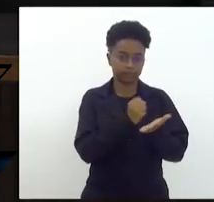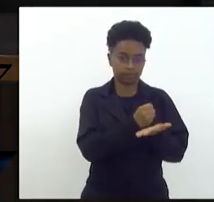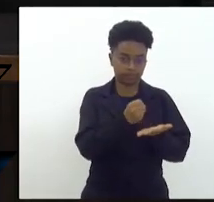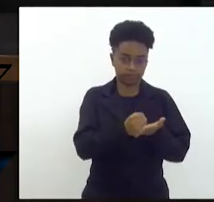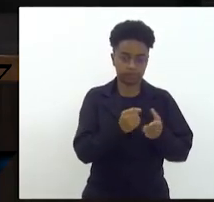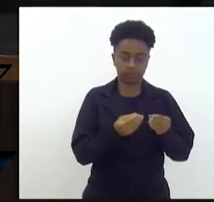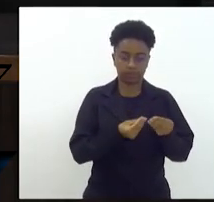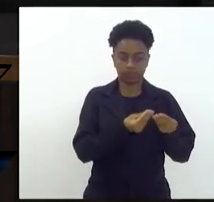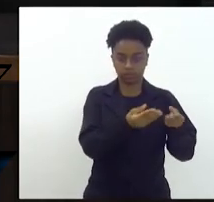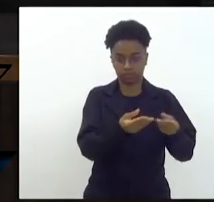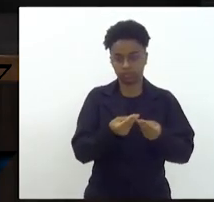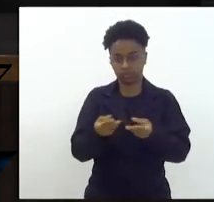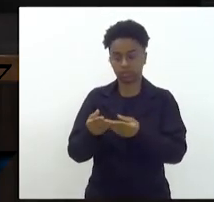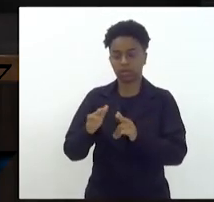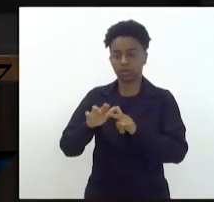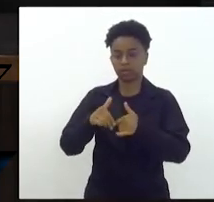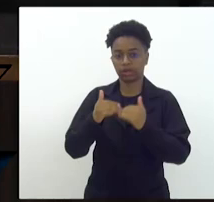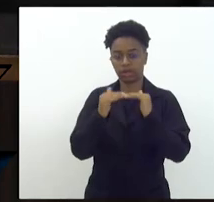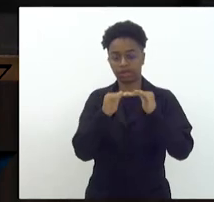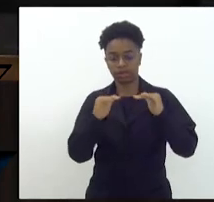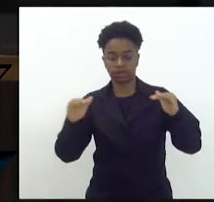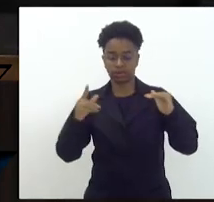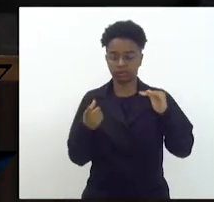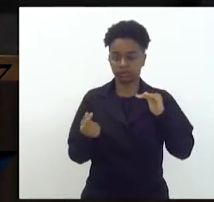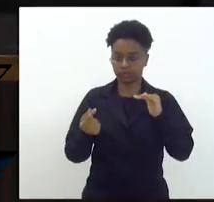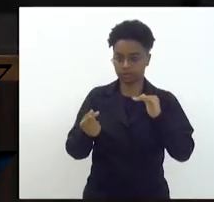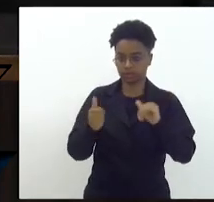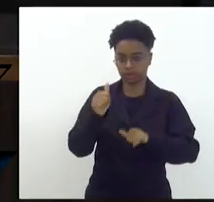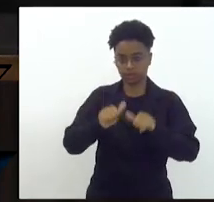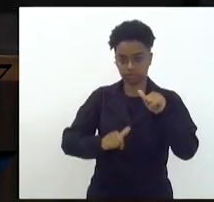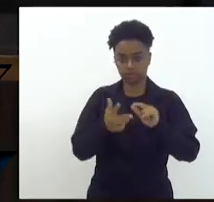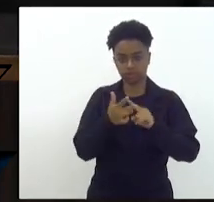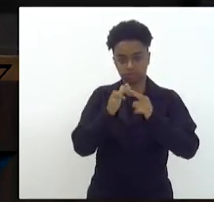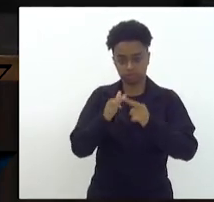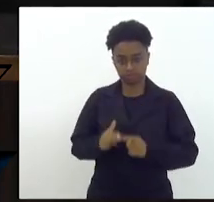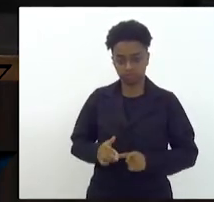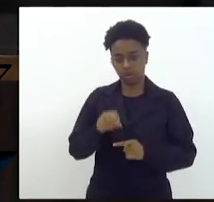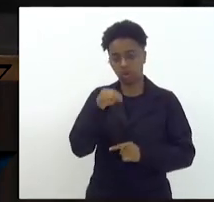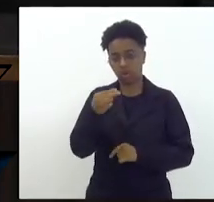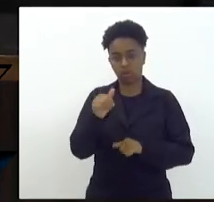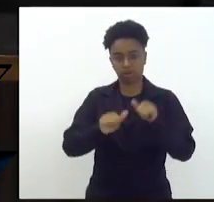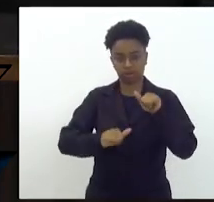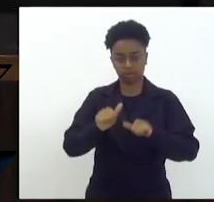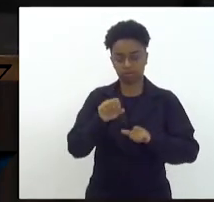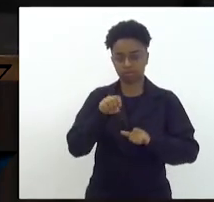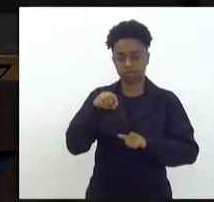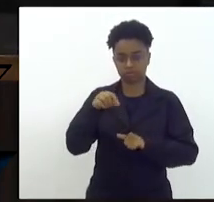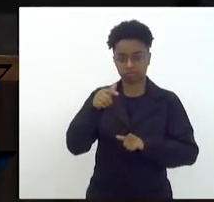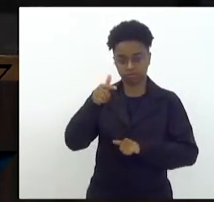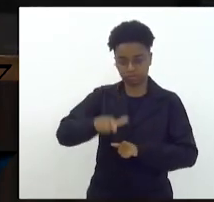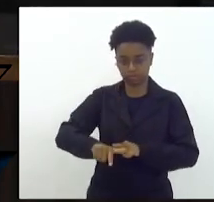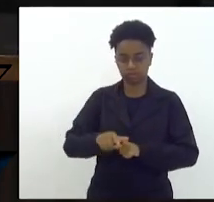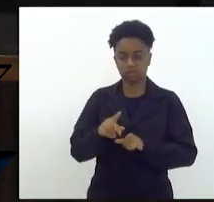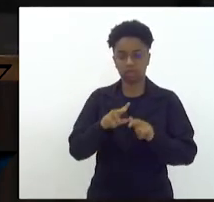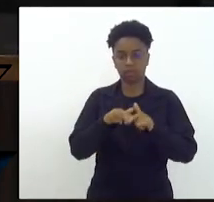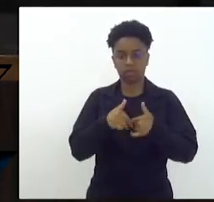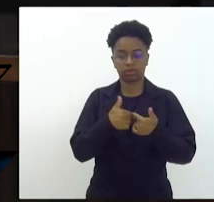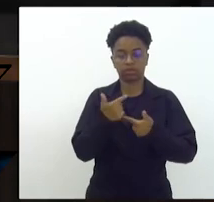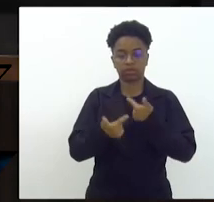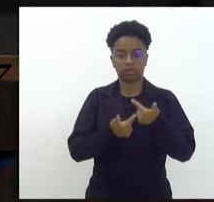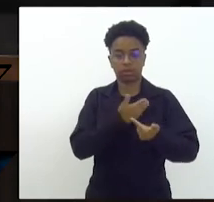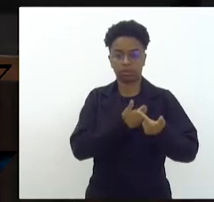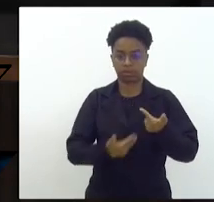econômico financeiro para o reajuste ou revisão dos valores cobrados pelos serviços públicos concedidos de